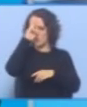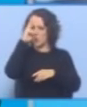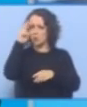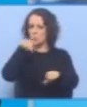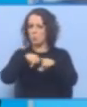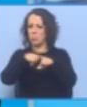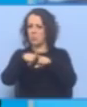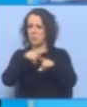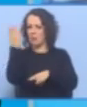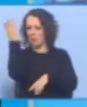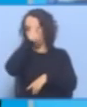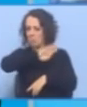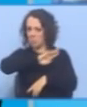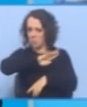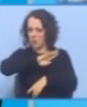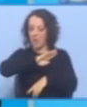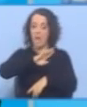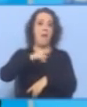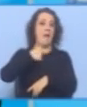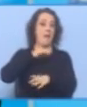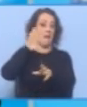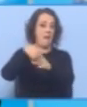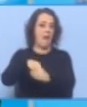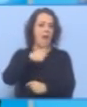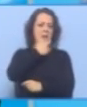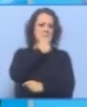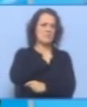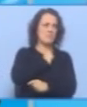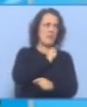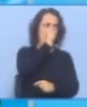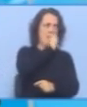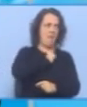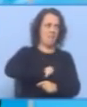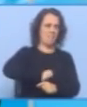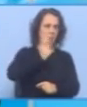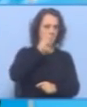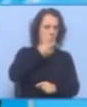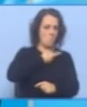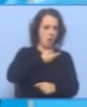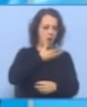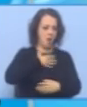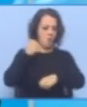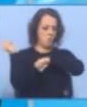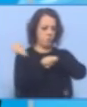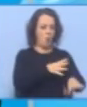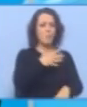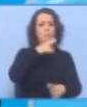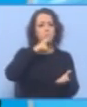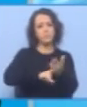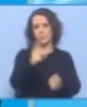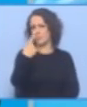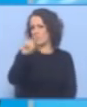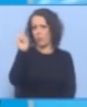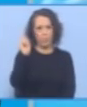política para o fazer teriam de ceder a compromissos no plano ético, mas não é assim. Não é assim. Aliás,